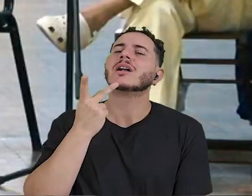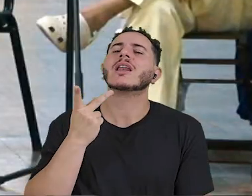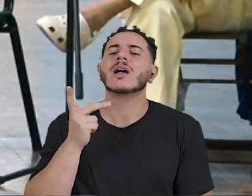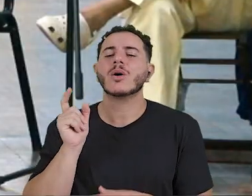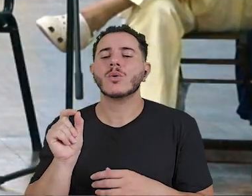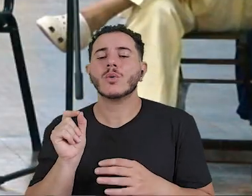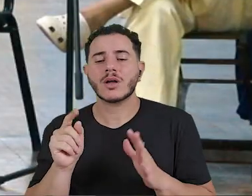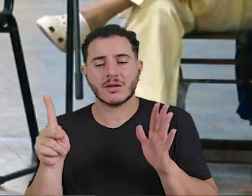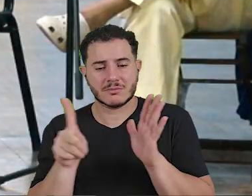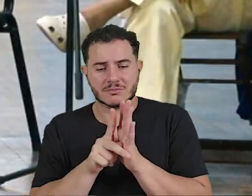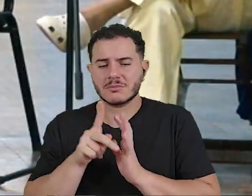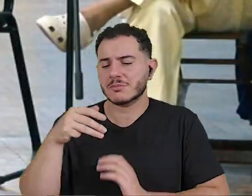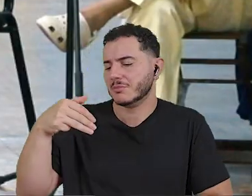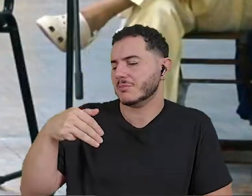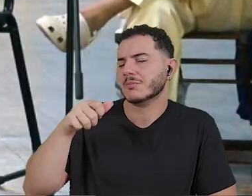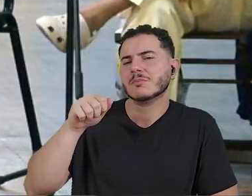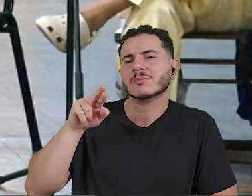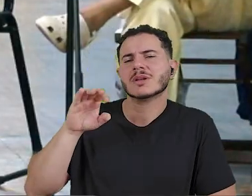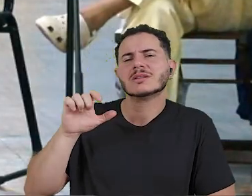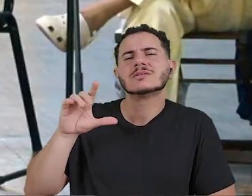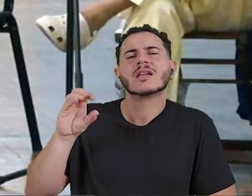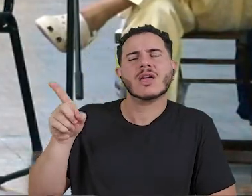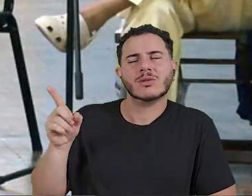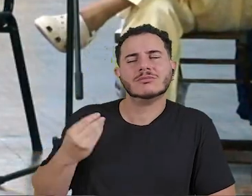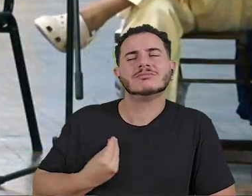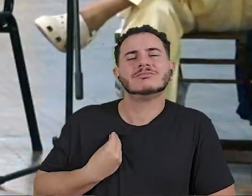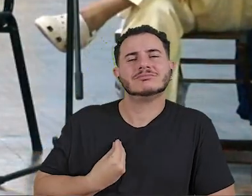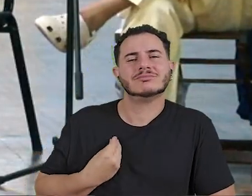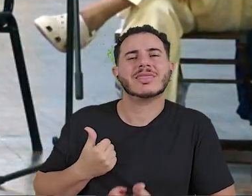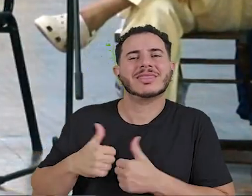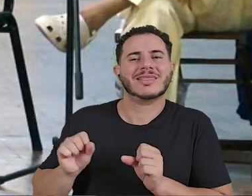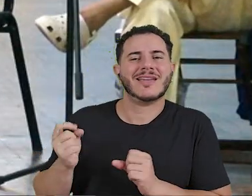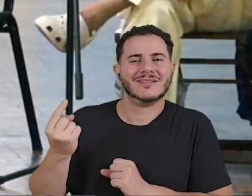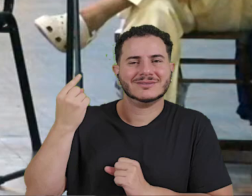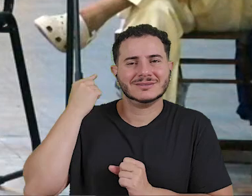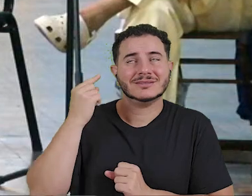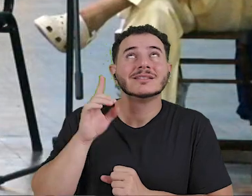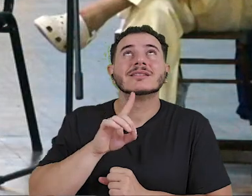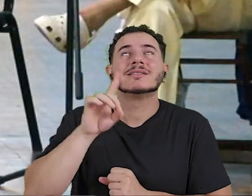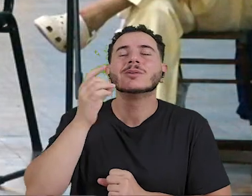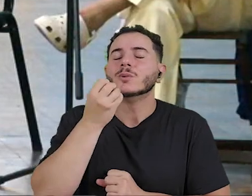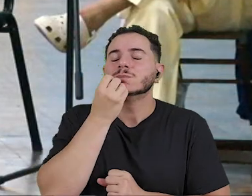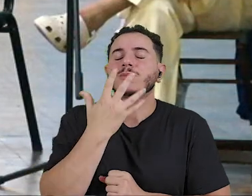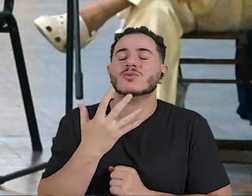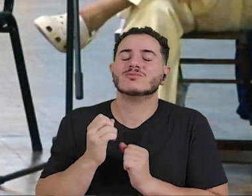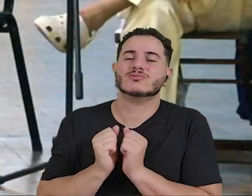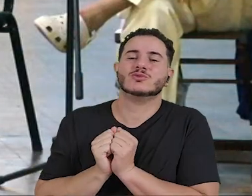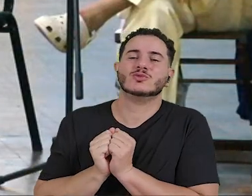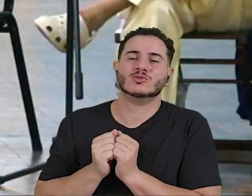estava. Seu Marcelo estava nessa noite. Como Deus é bom. Aí manda.